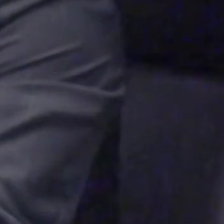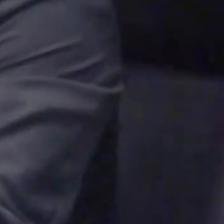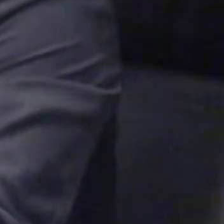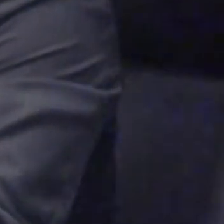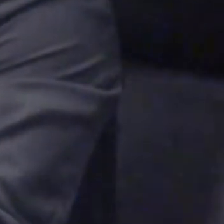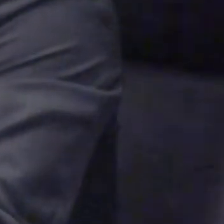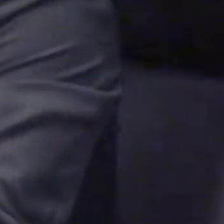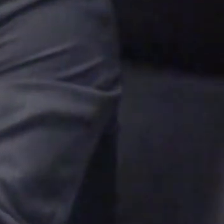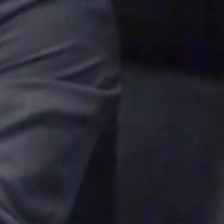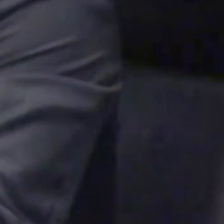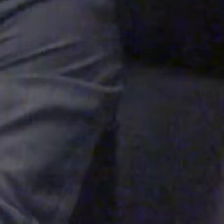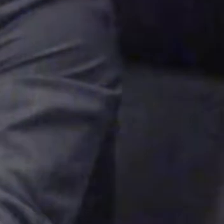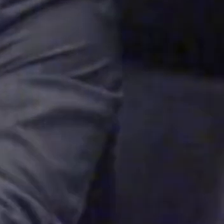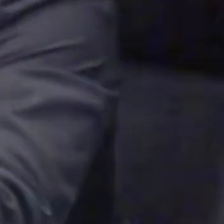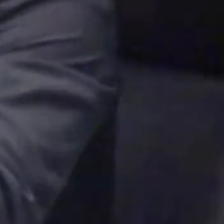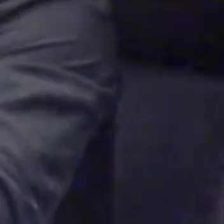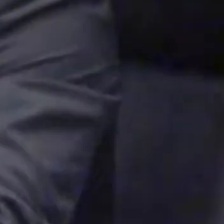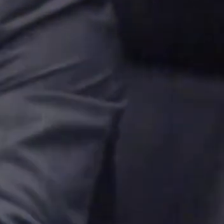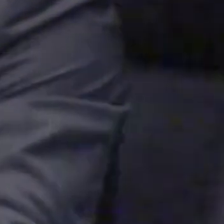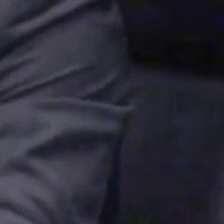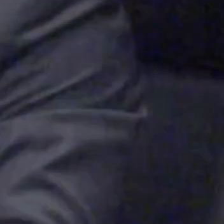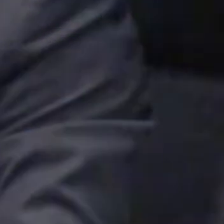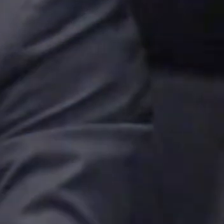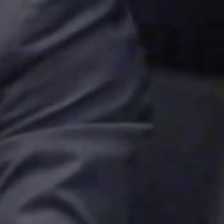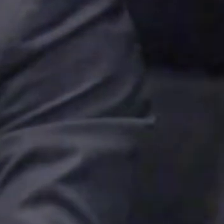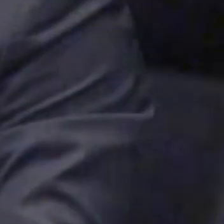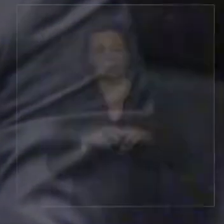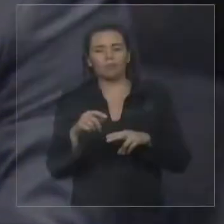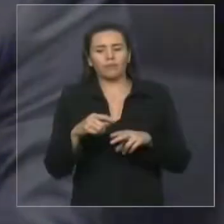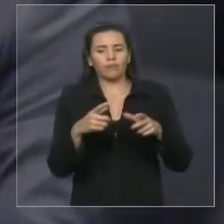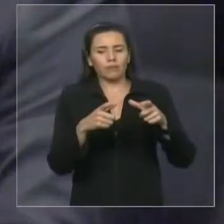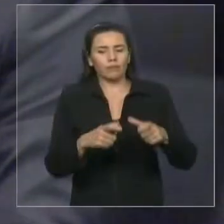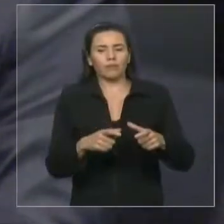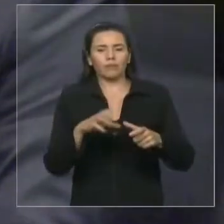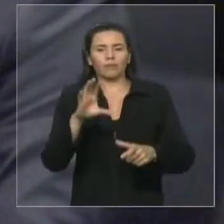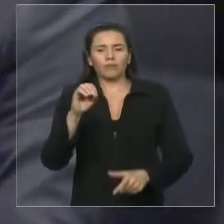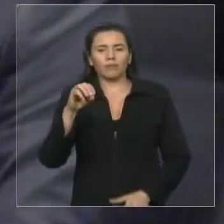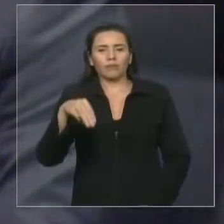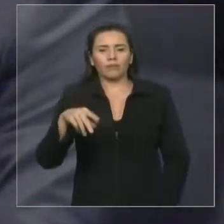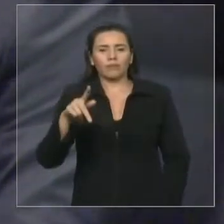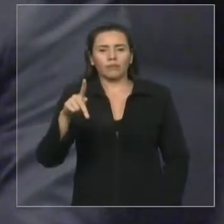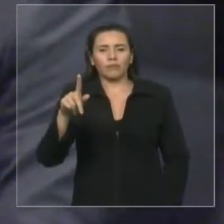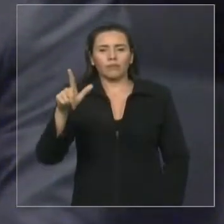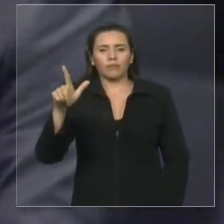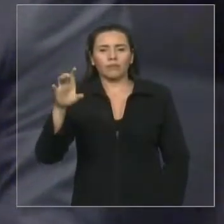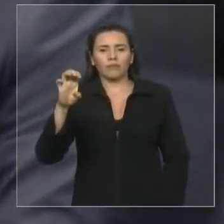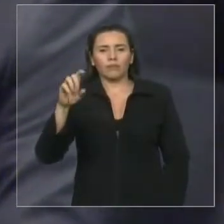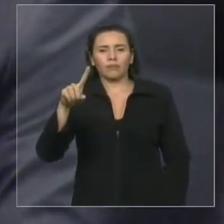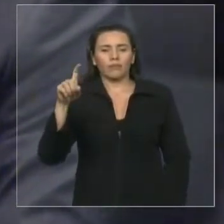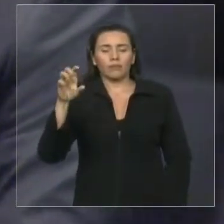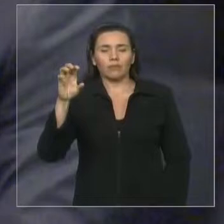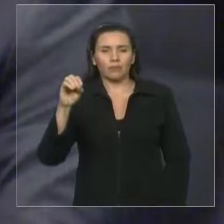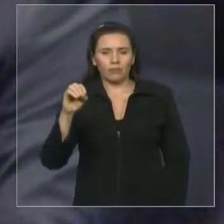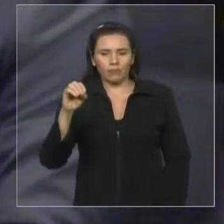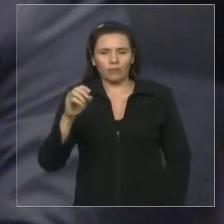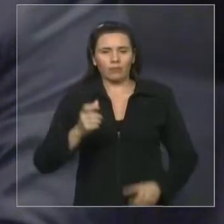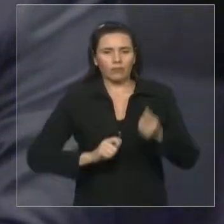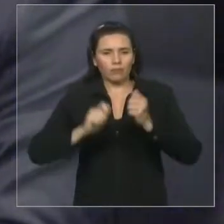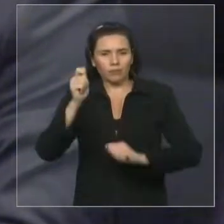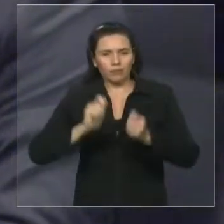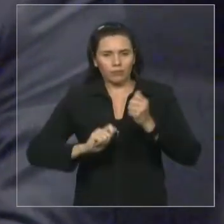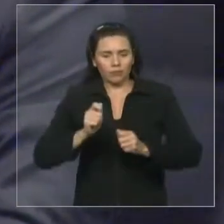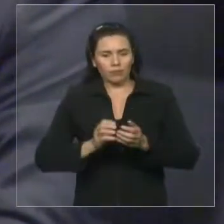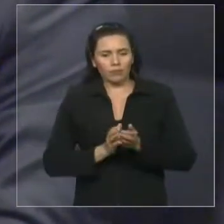complexo industrial. E qual é esse complexo industrial e portuário? Está aqui, ainda no artigo